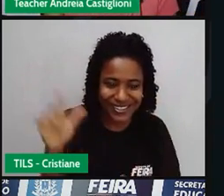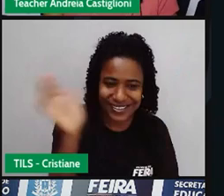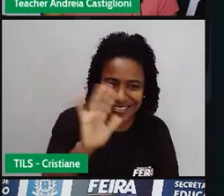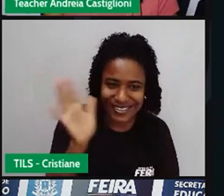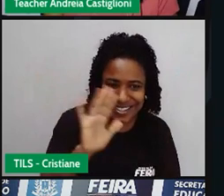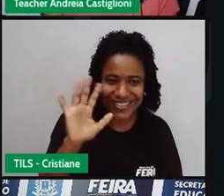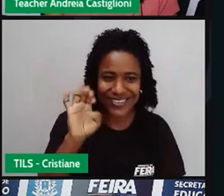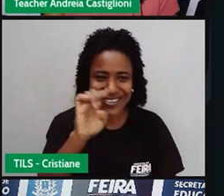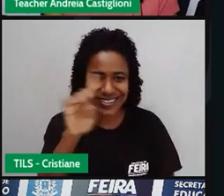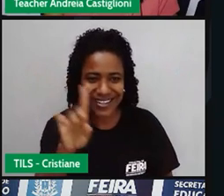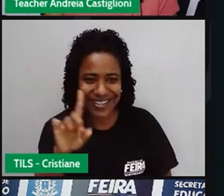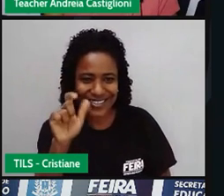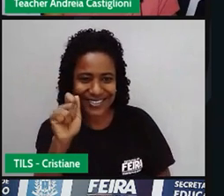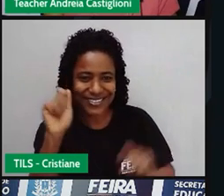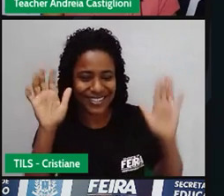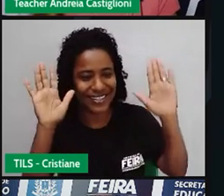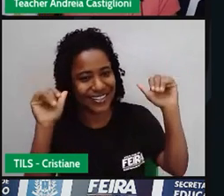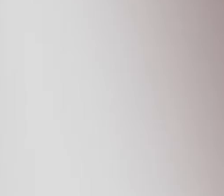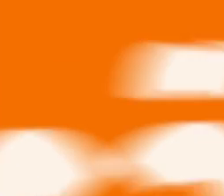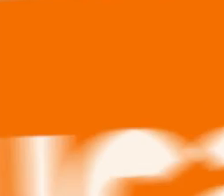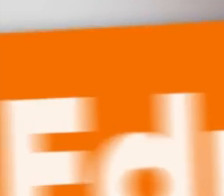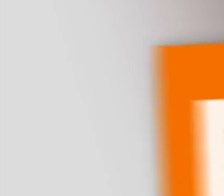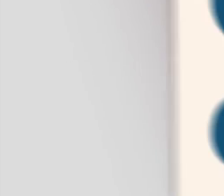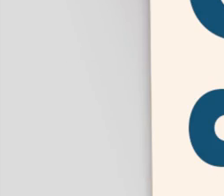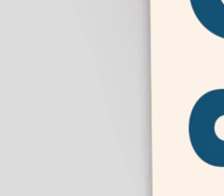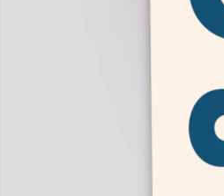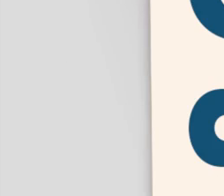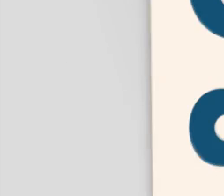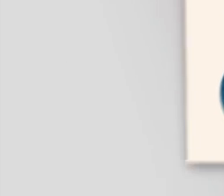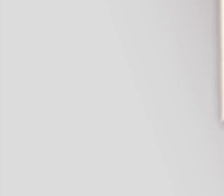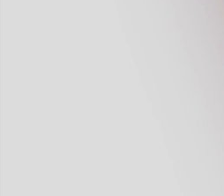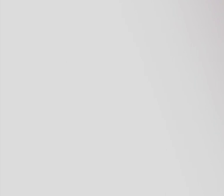Obrigada ai by